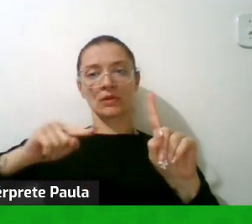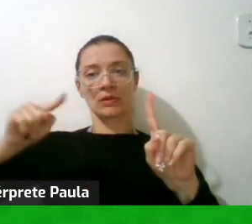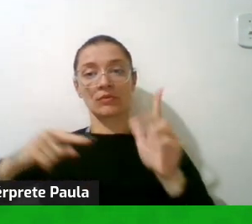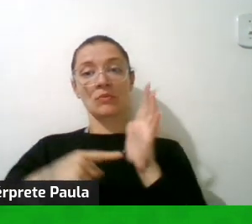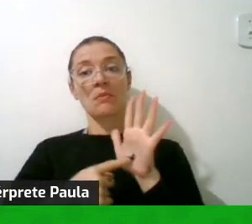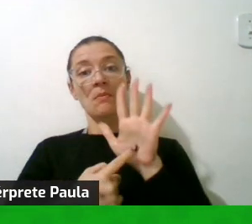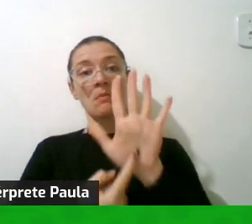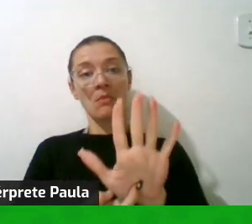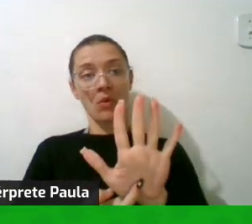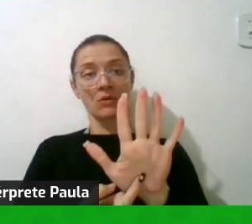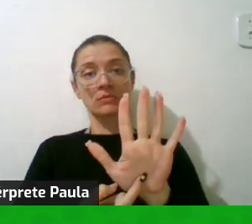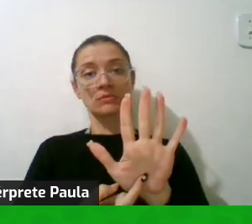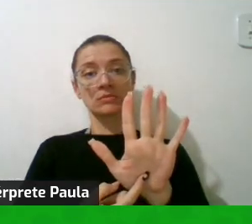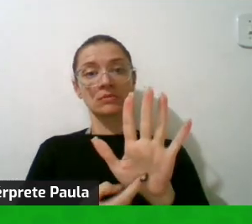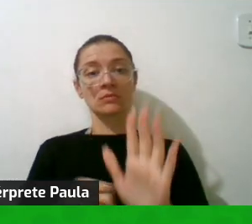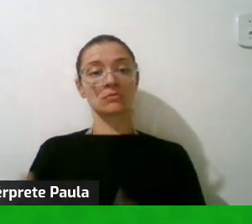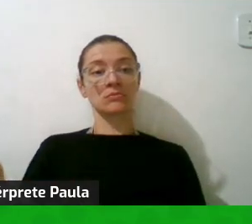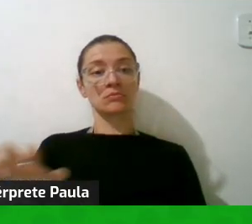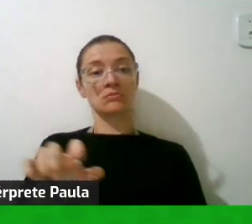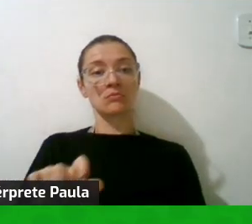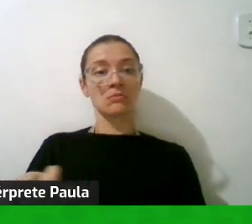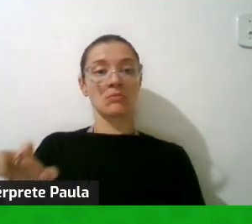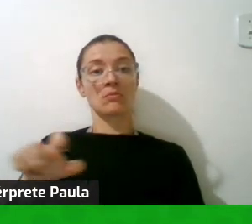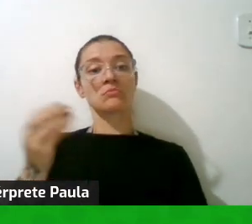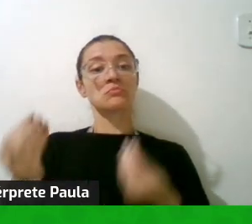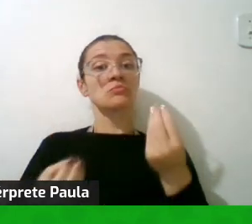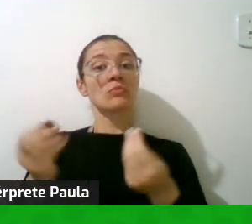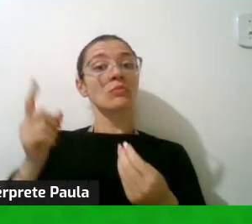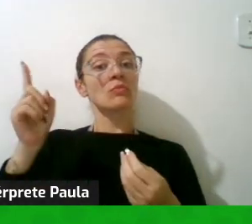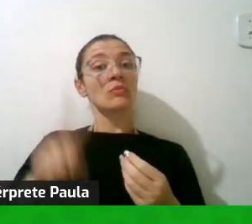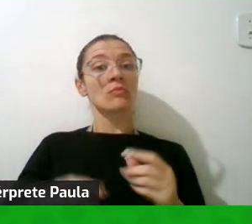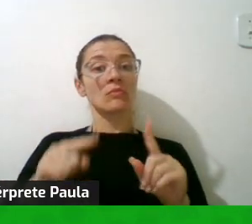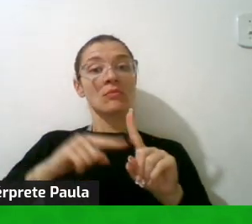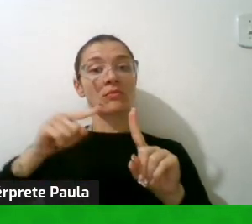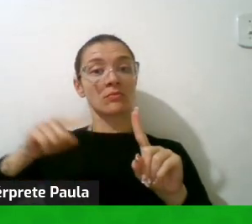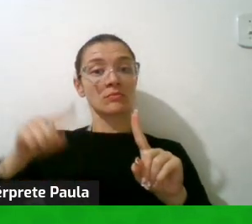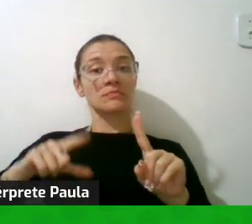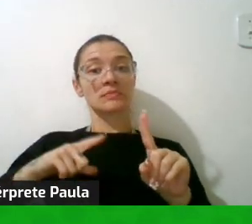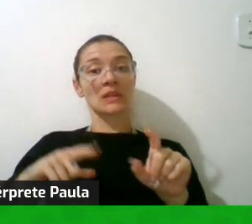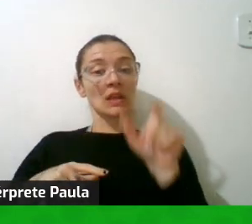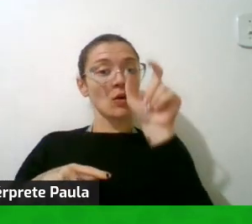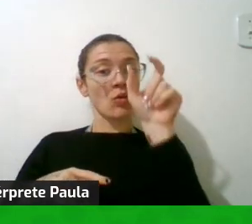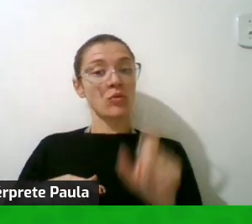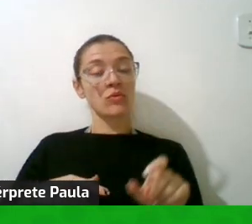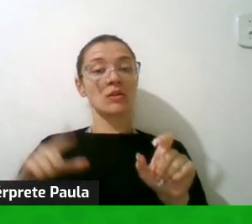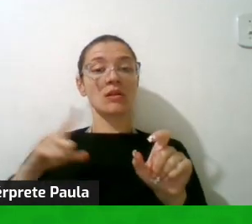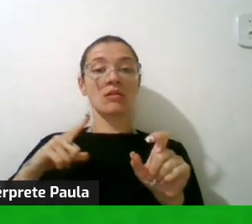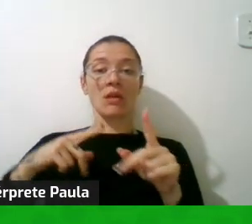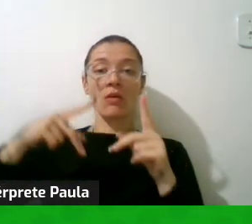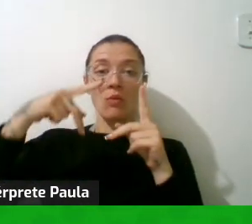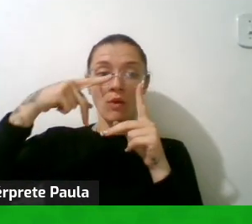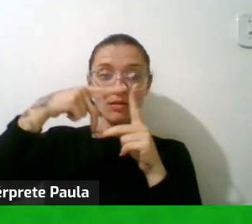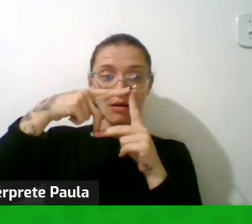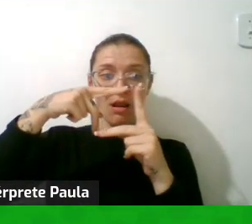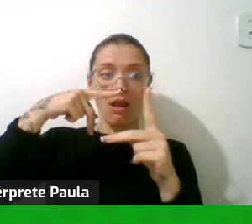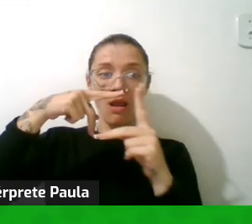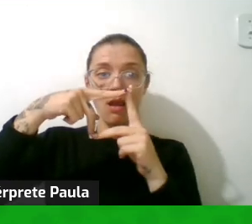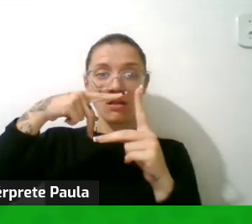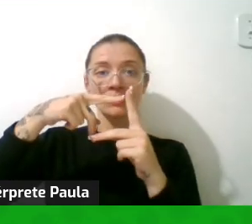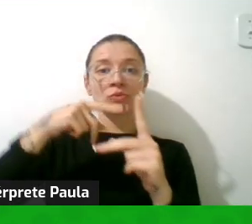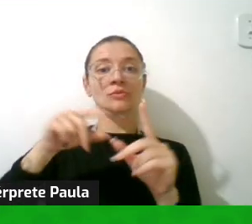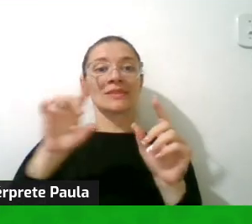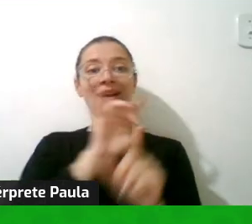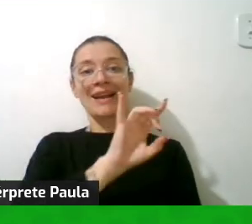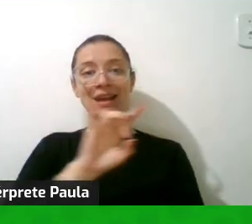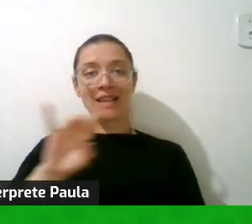o mouse em cima, como que vai ser esse gráfico. Então, eu tenho a coluna quebrada aqui também. Todos eles na coluna, mostrando